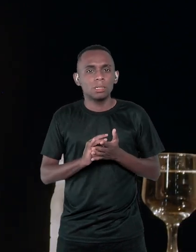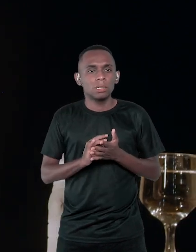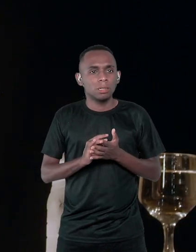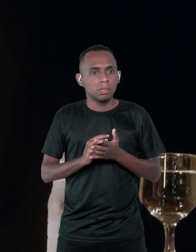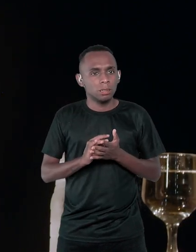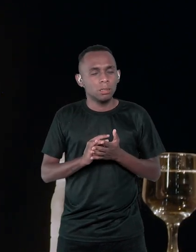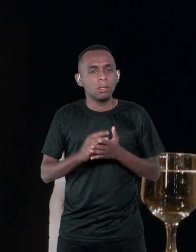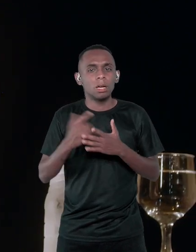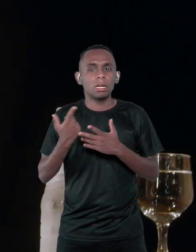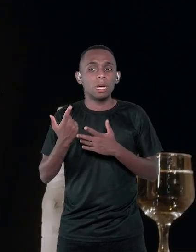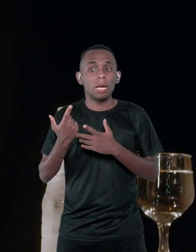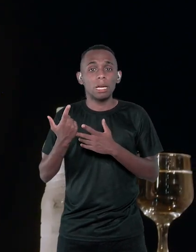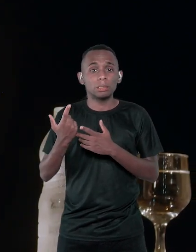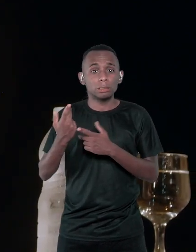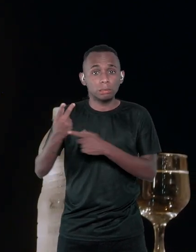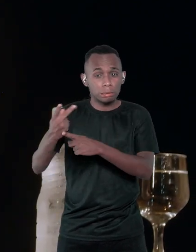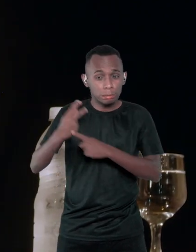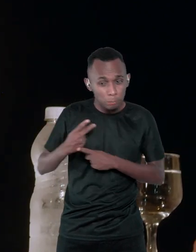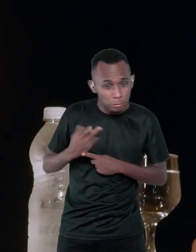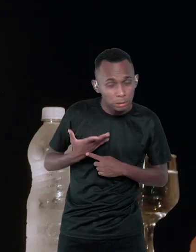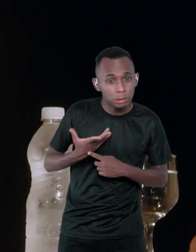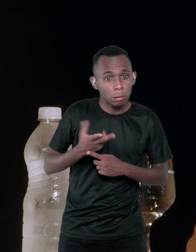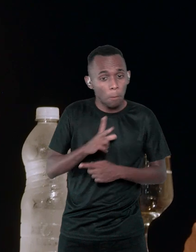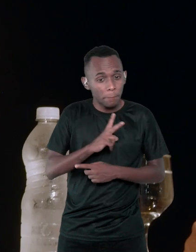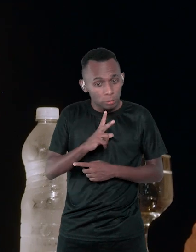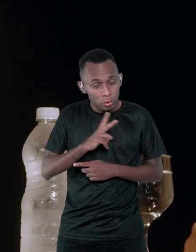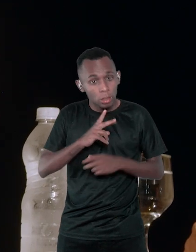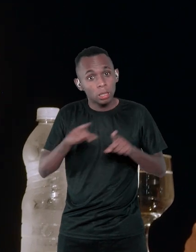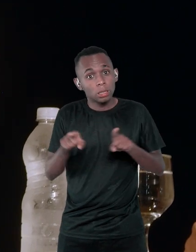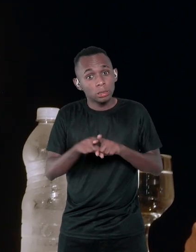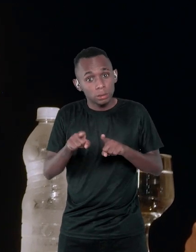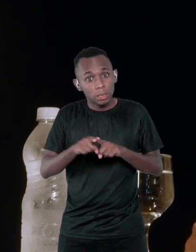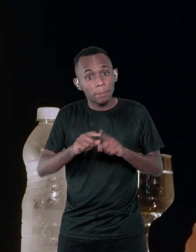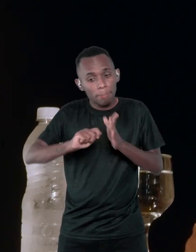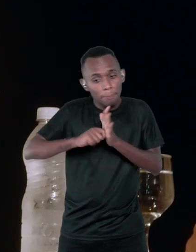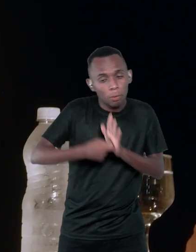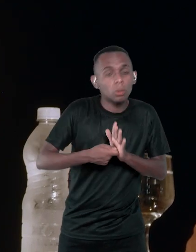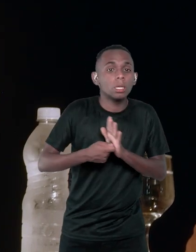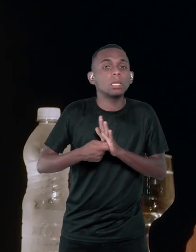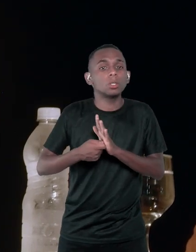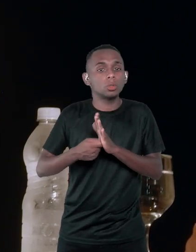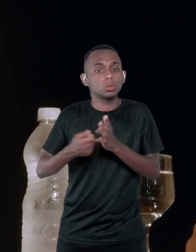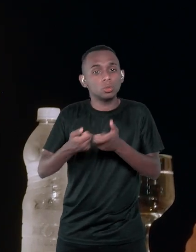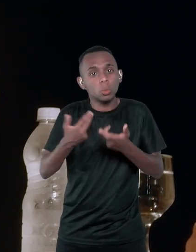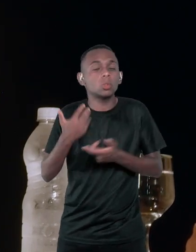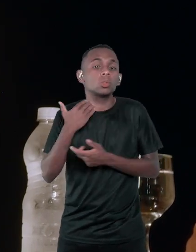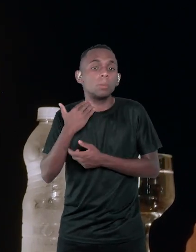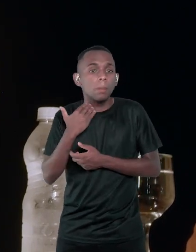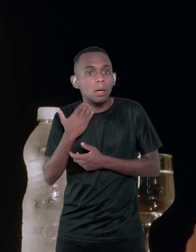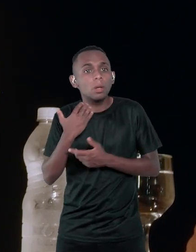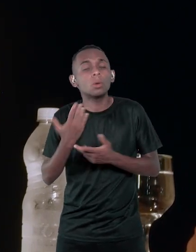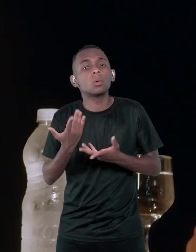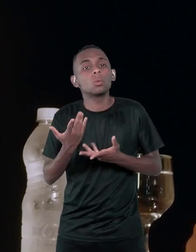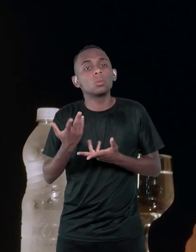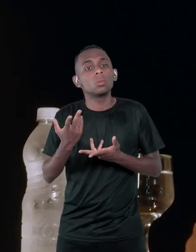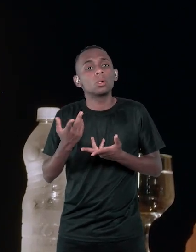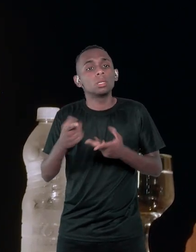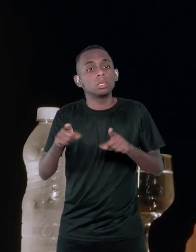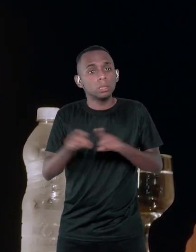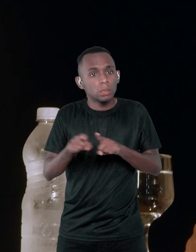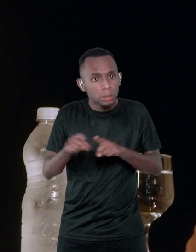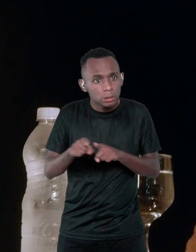perseguições particulares, a bloqueios de contas, a interrupções de